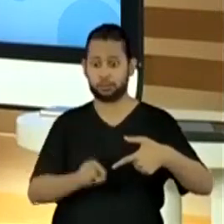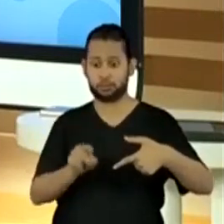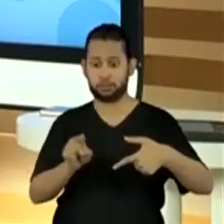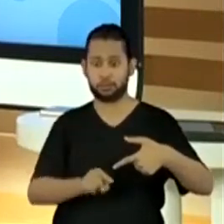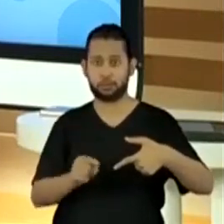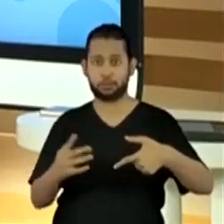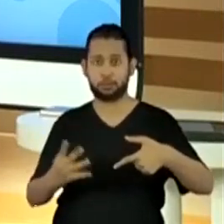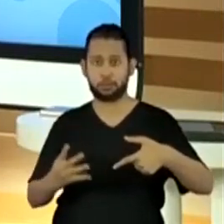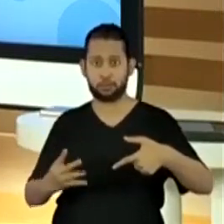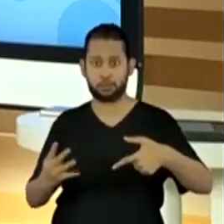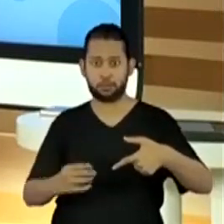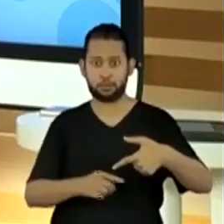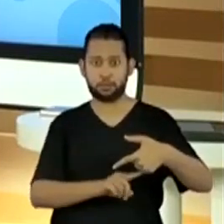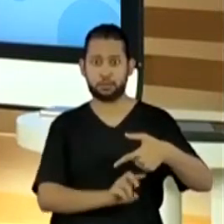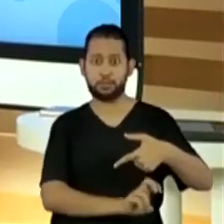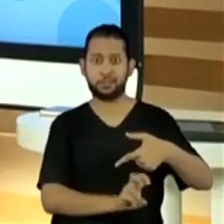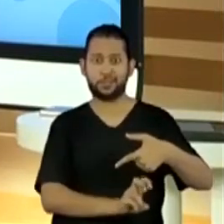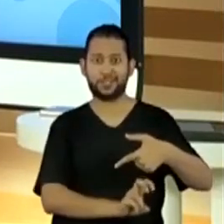4,